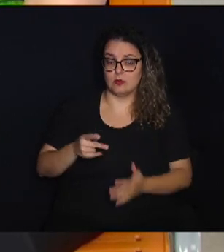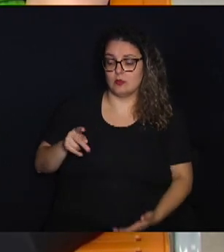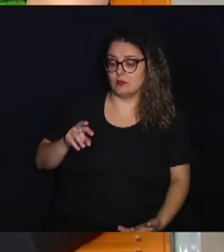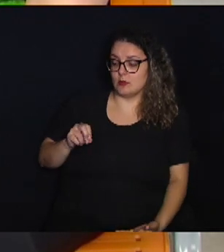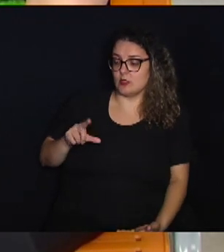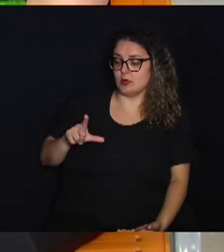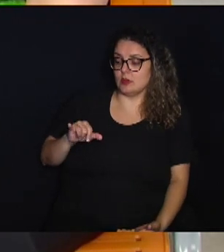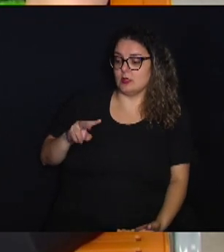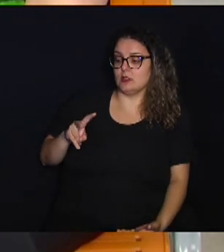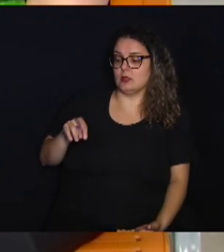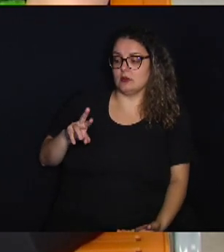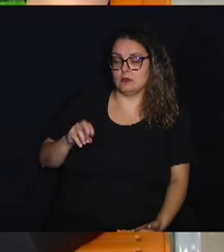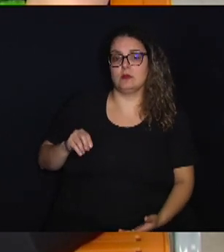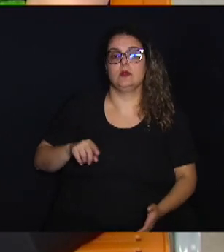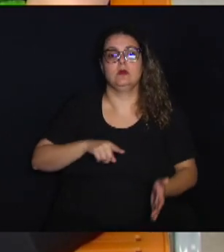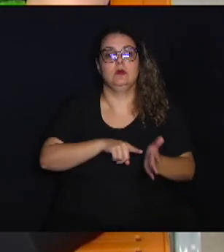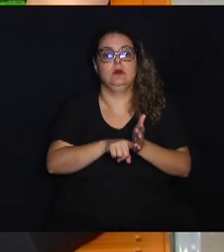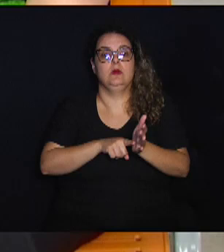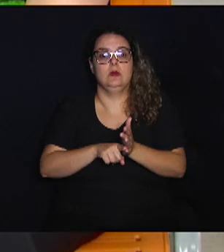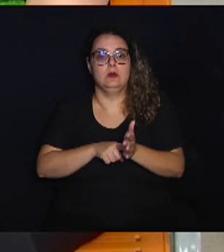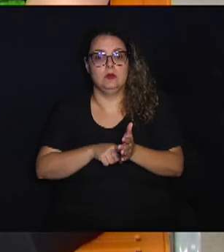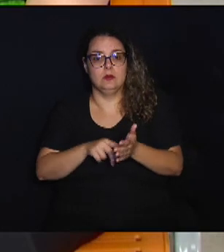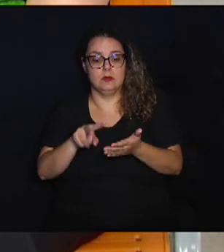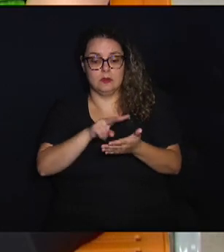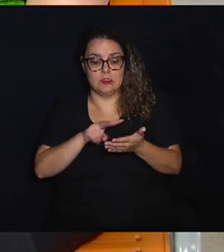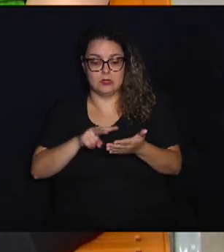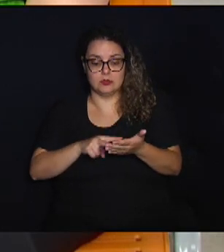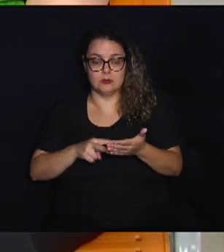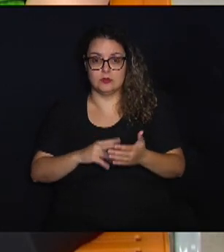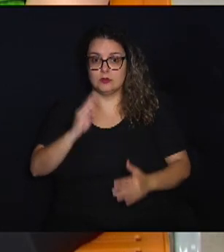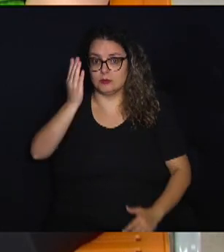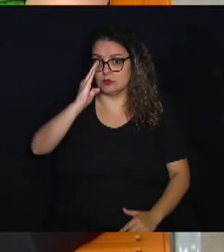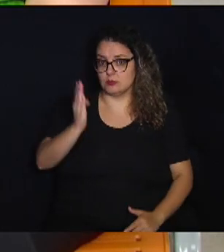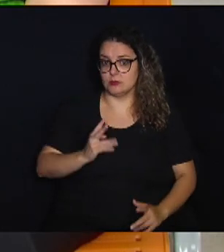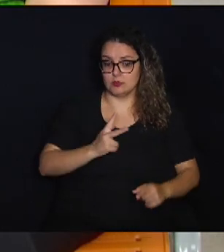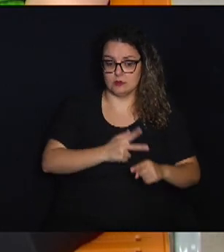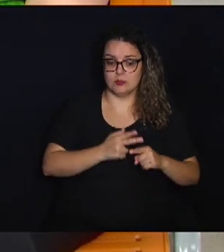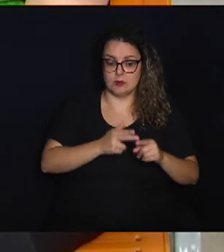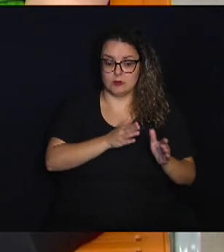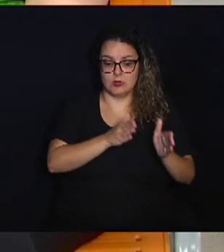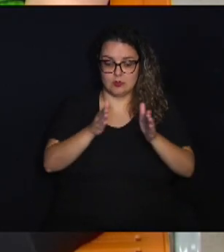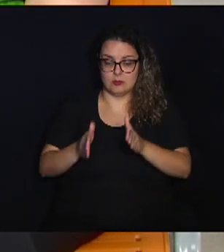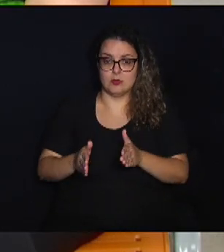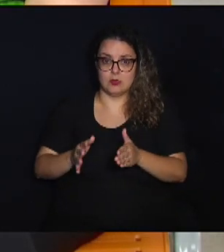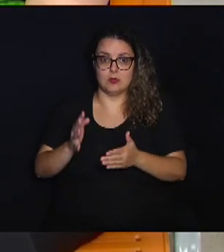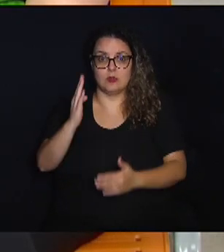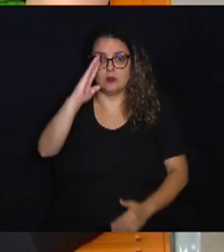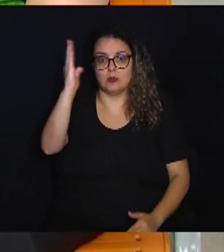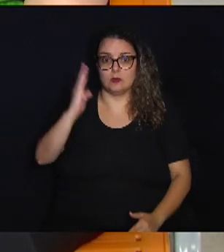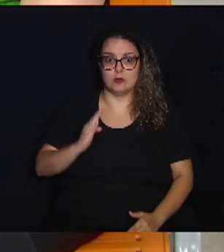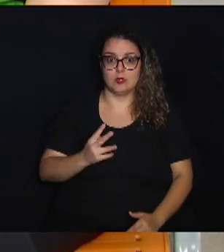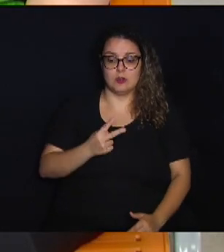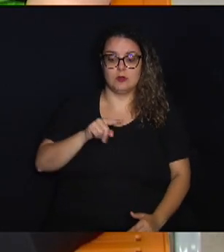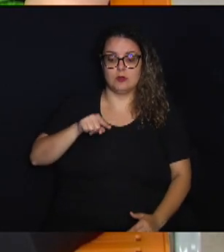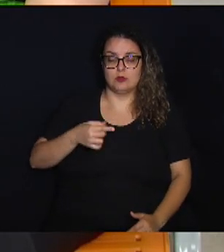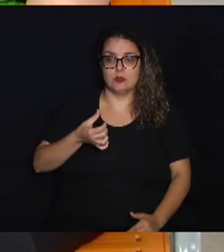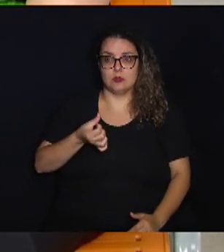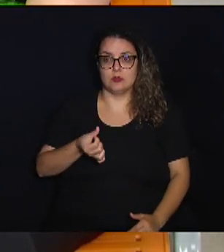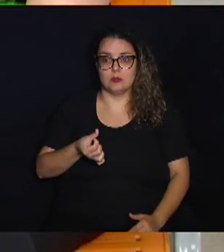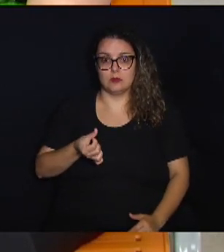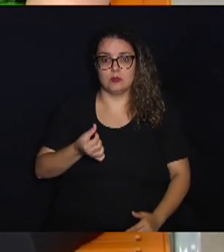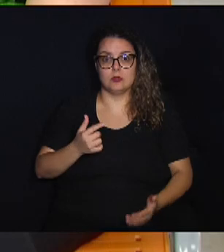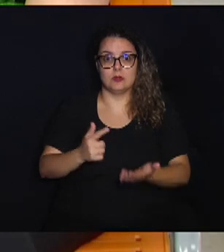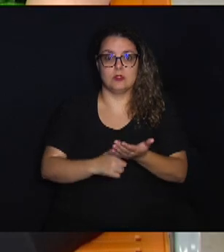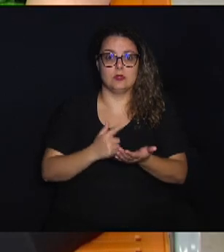na pesquisa Retratos da Leitura do Brasil, o brasileiro lê em média 2,6 livros